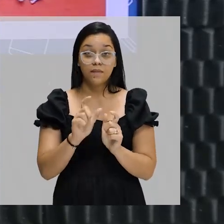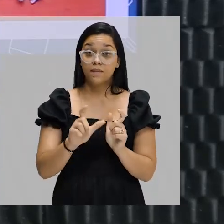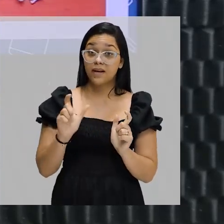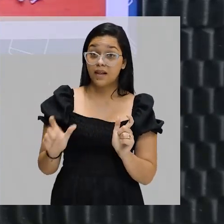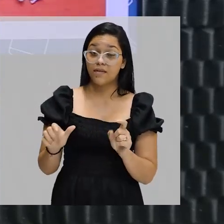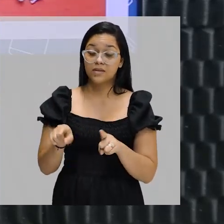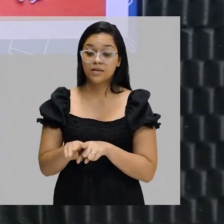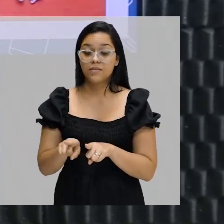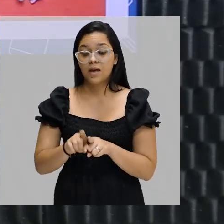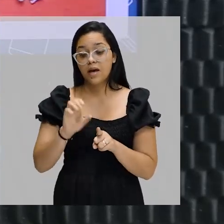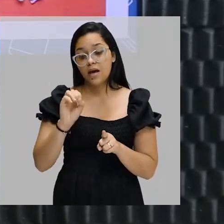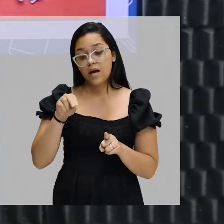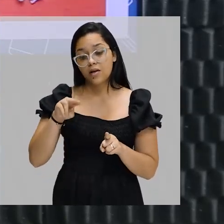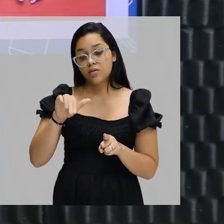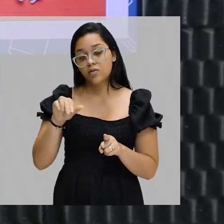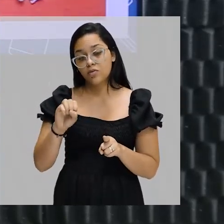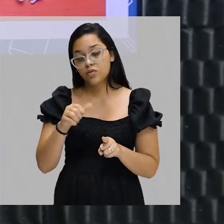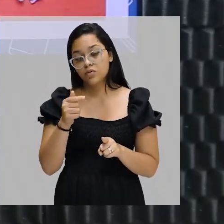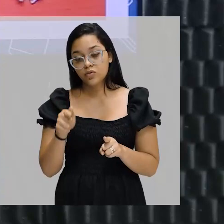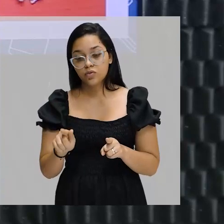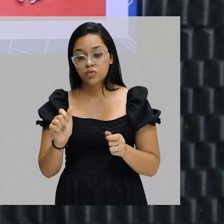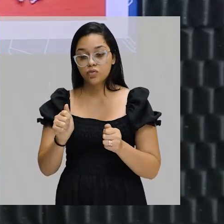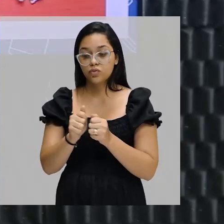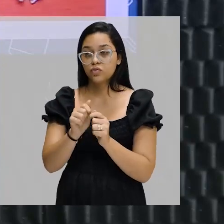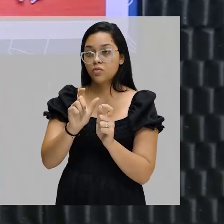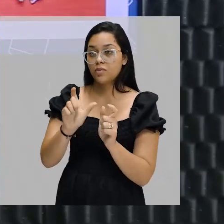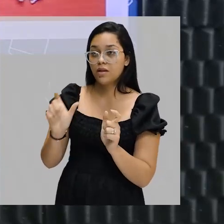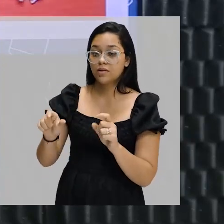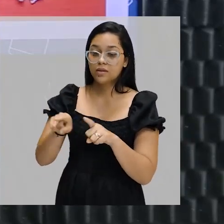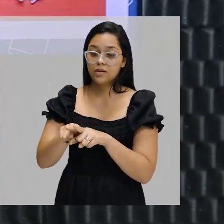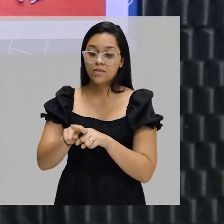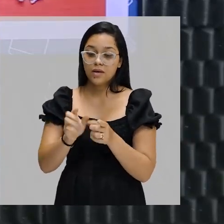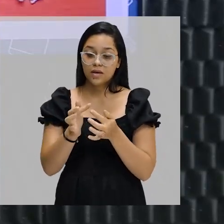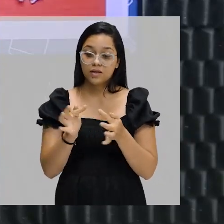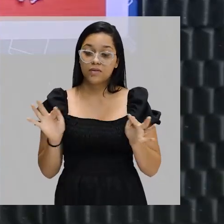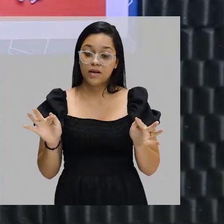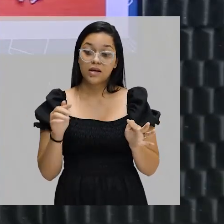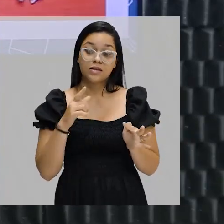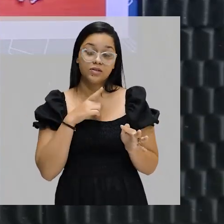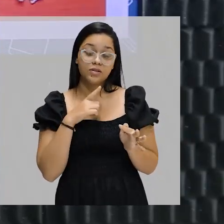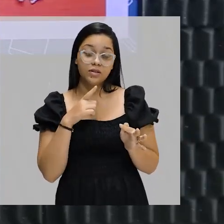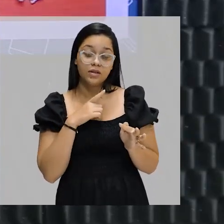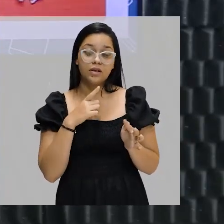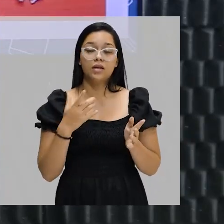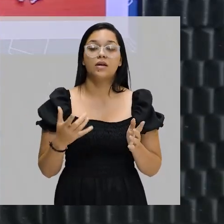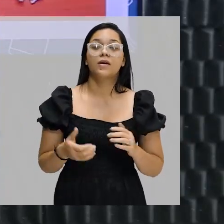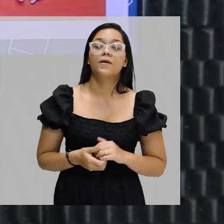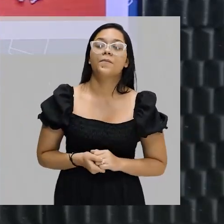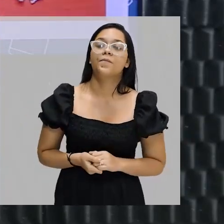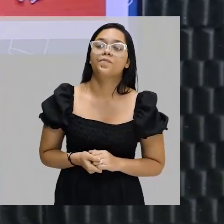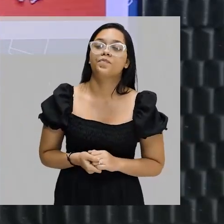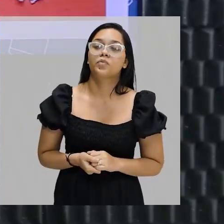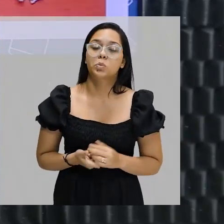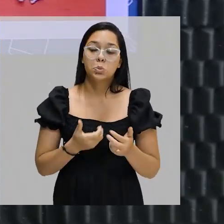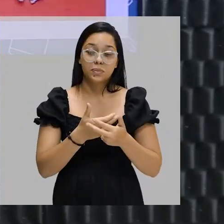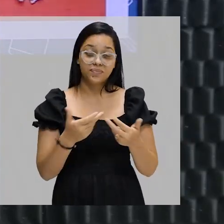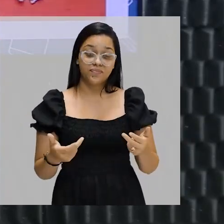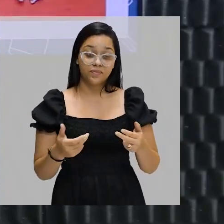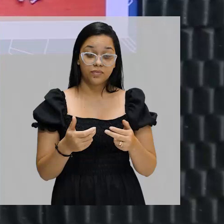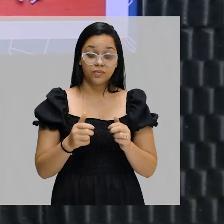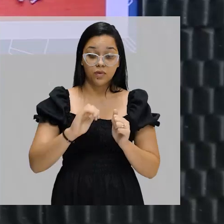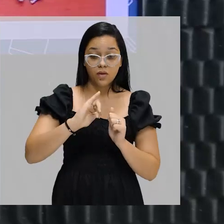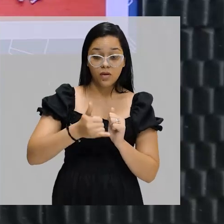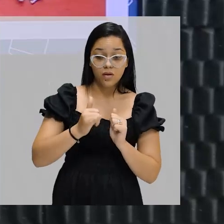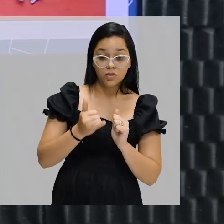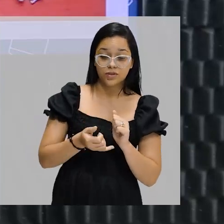as conjunções juntam palavras e orações é nós temos substantivo que nomeia os seres o